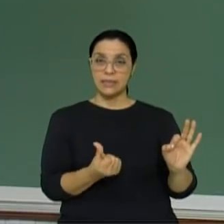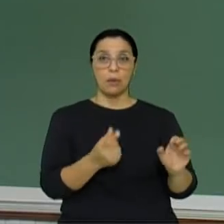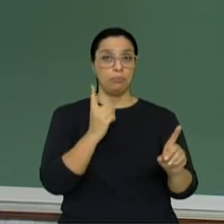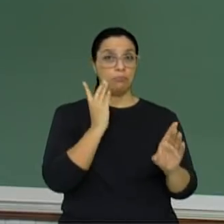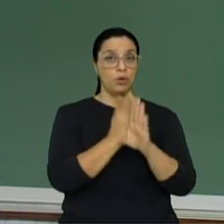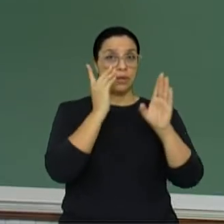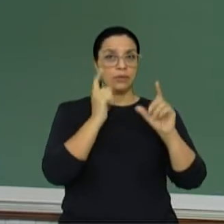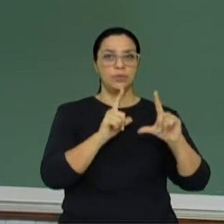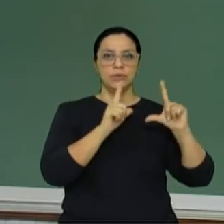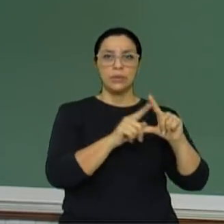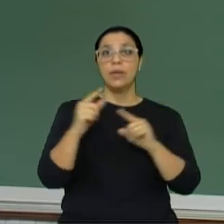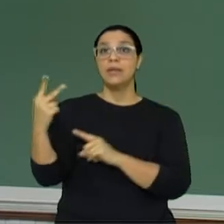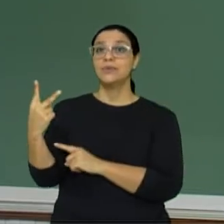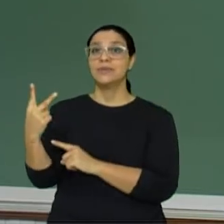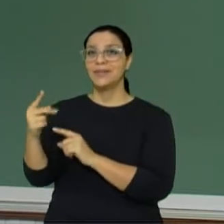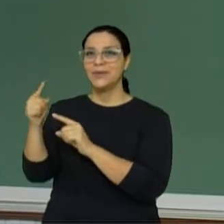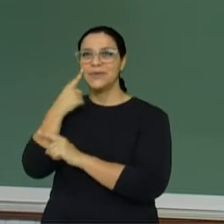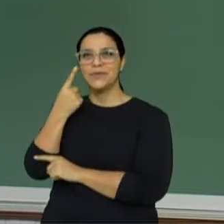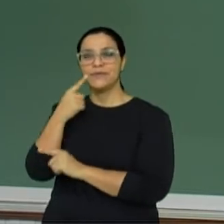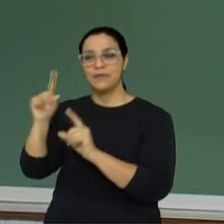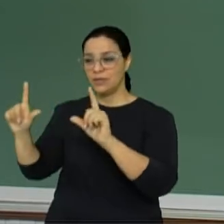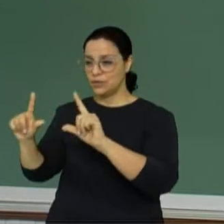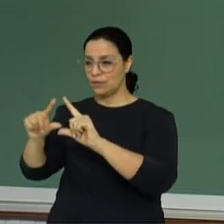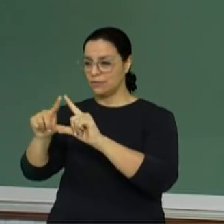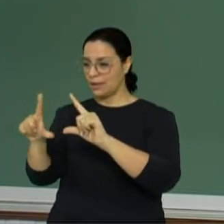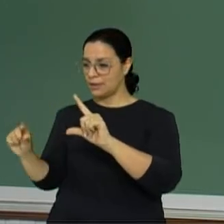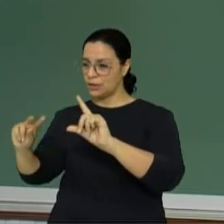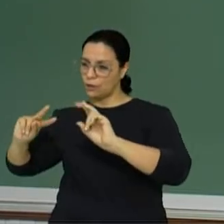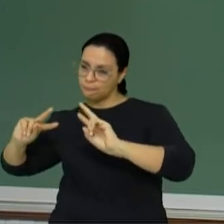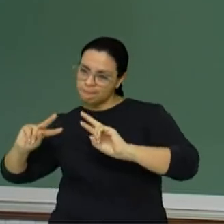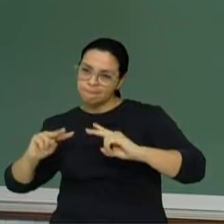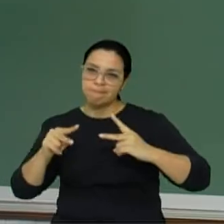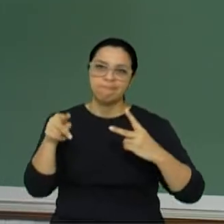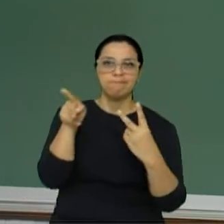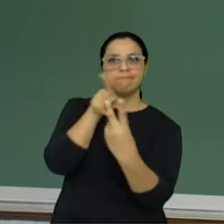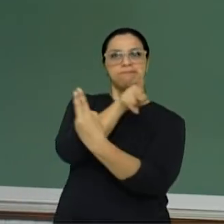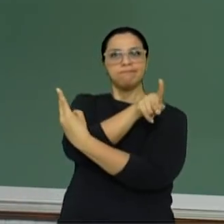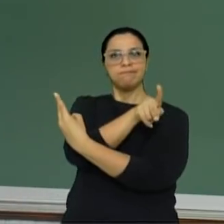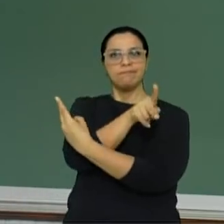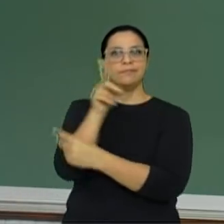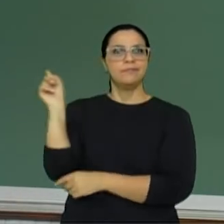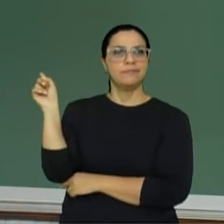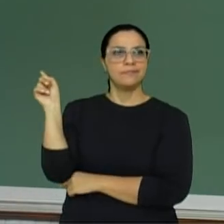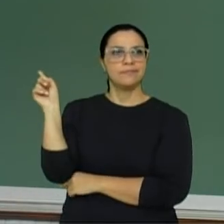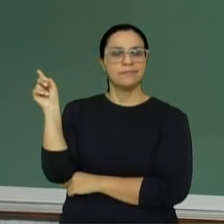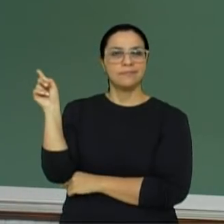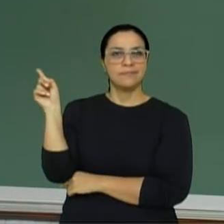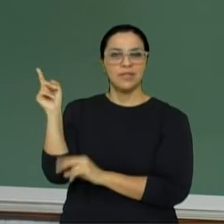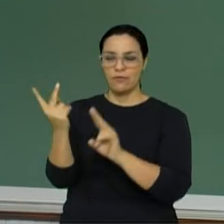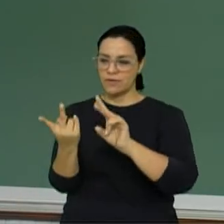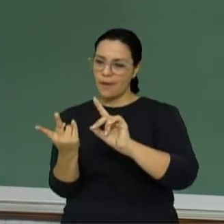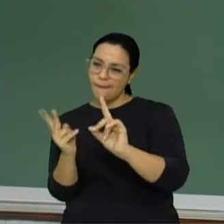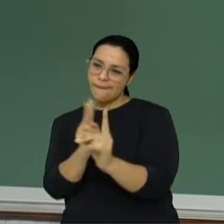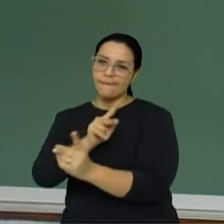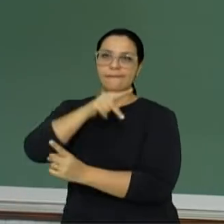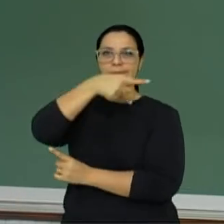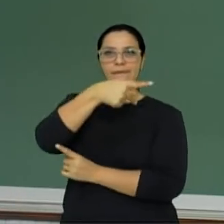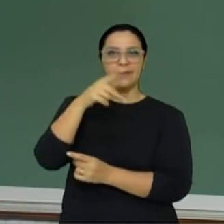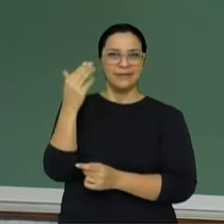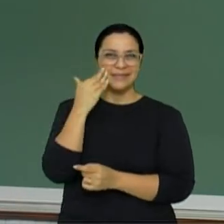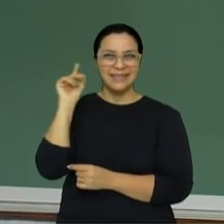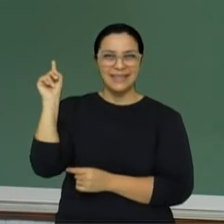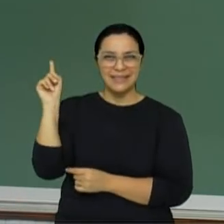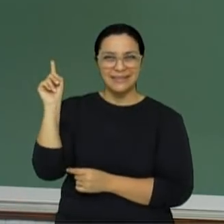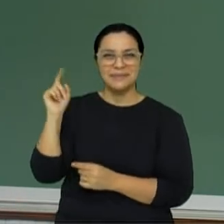triângulo. Já o segundo triângulo, veja como é que eu fiz ele aqui. Olha como é que é o formato dele aqui na figura inicial, olha como é que eu desenhei ele,